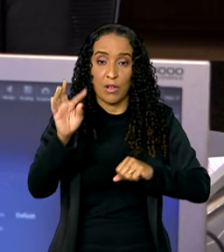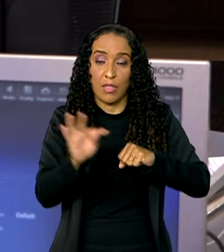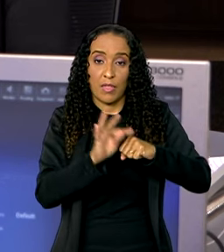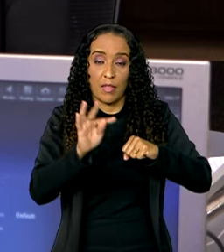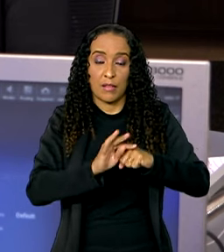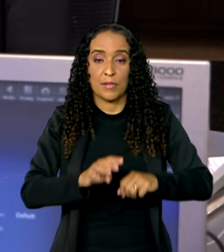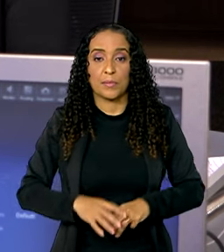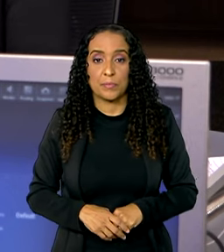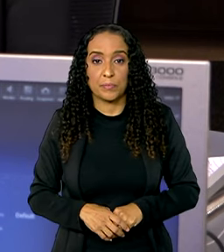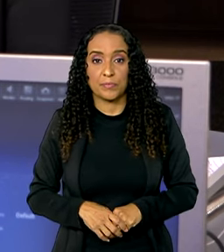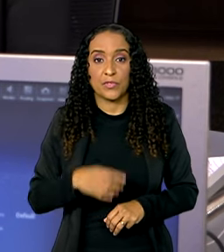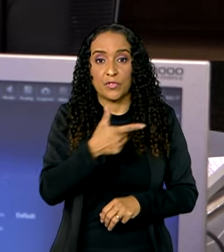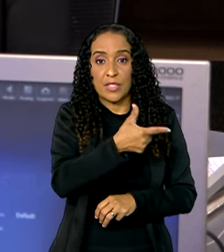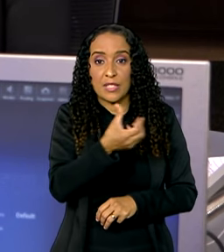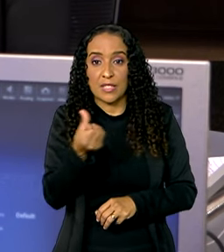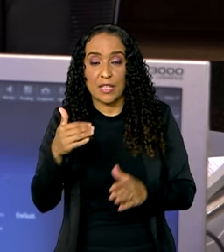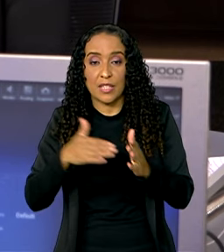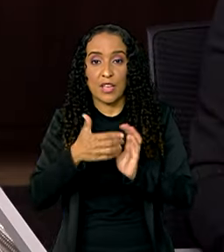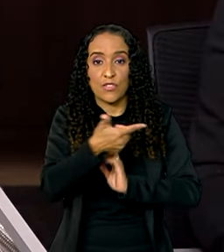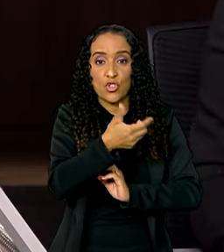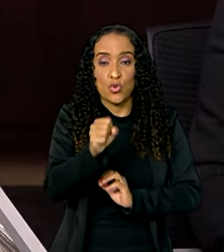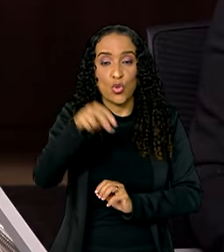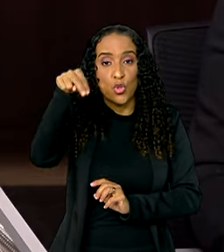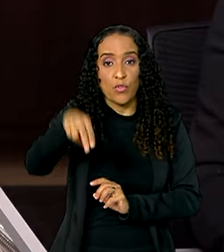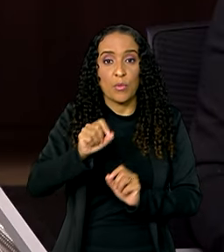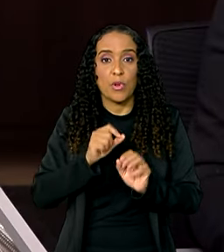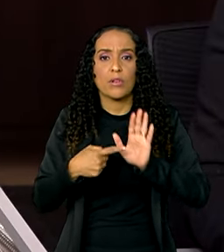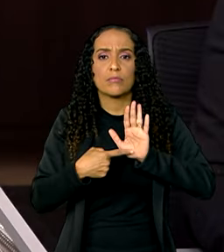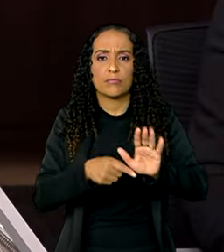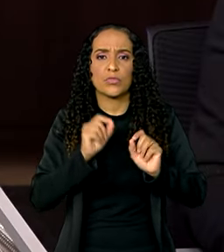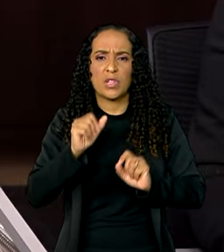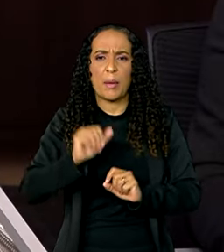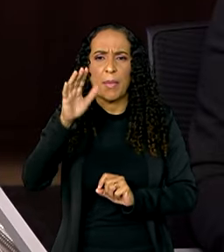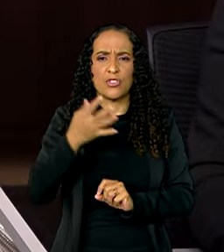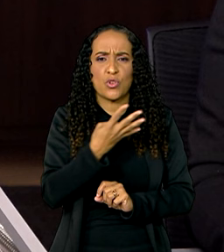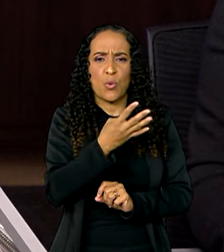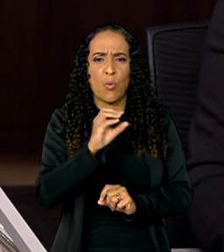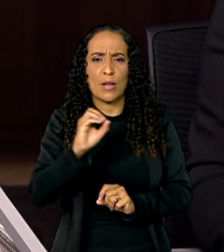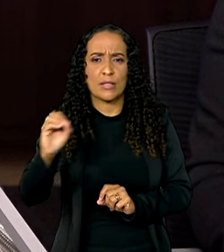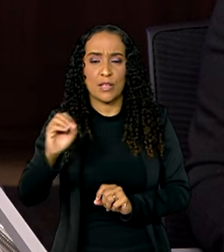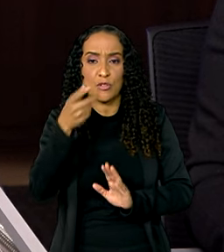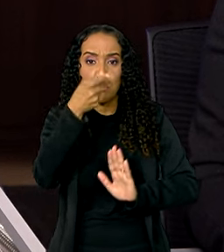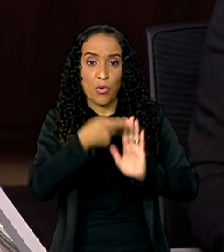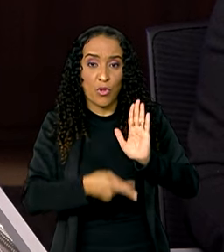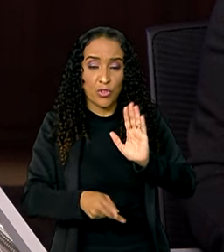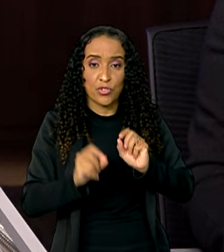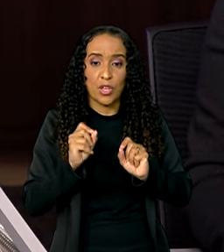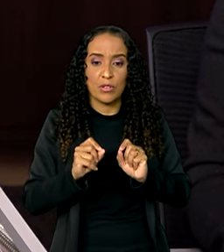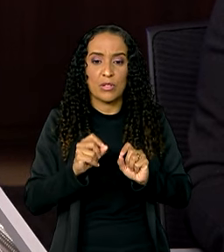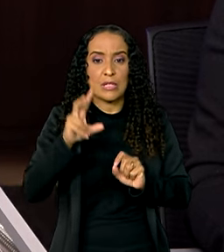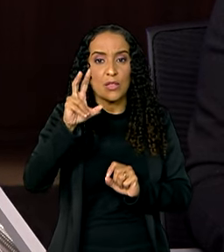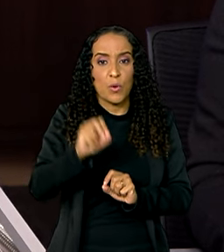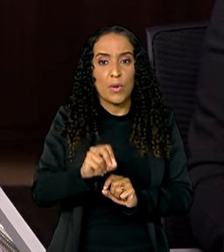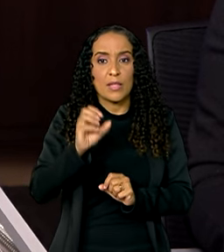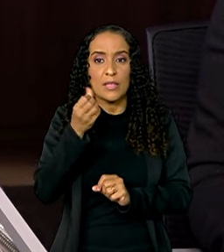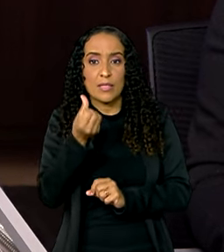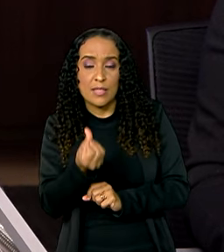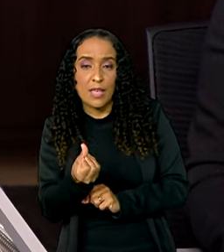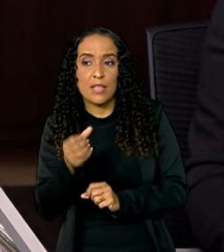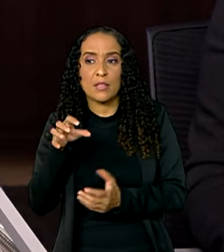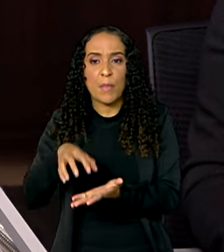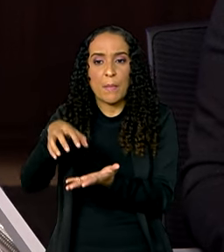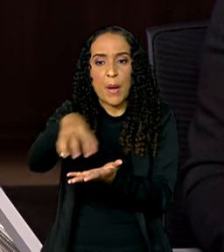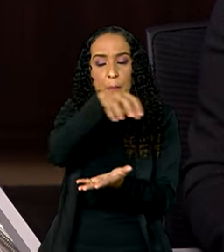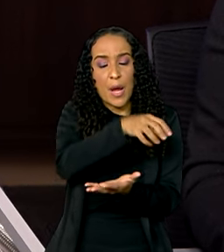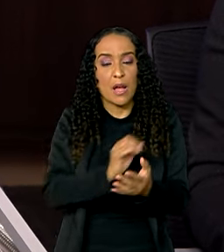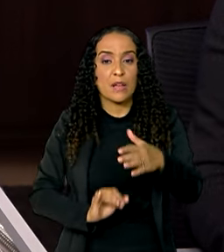tecnológica de 26 a 28 de Novembro serão apresentados mais de 400 projetos de 56 instituições